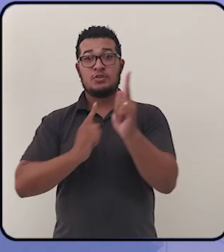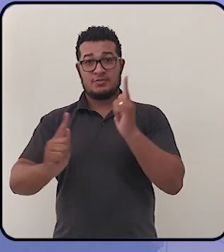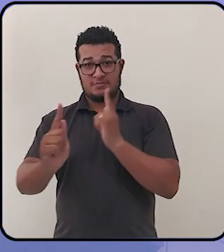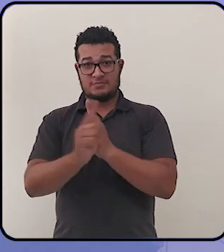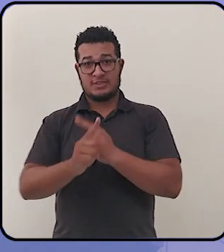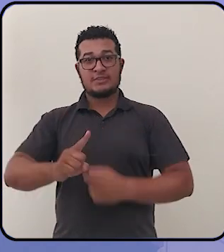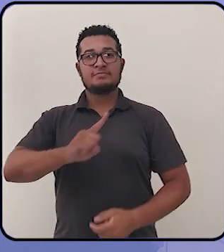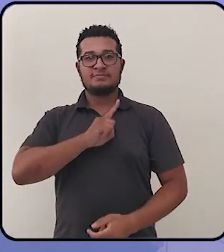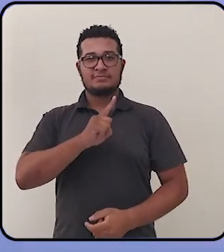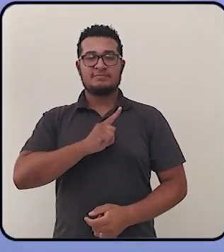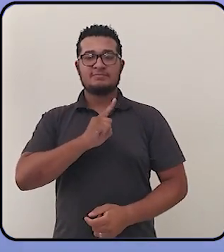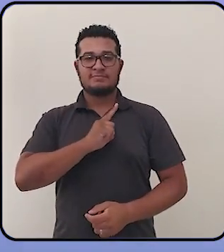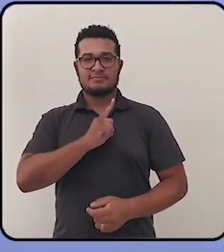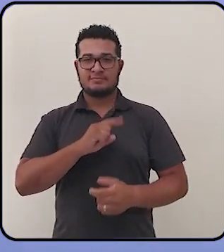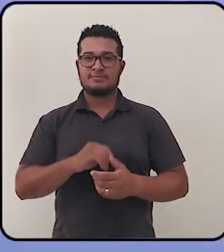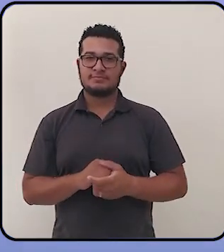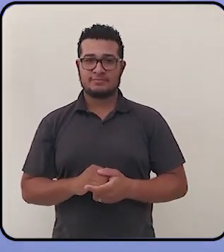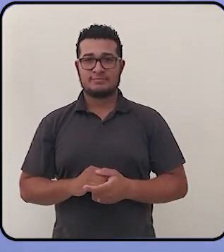ensino médio.